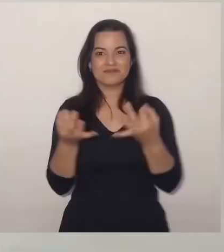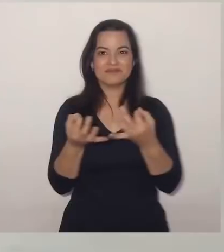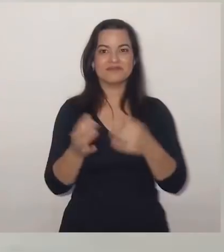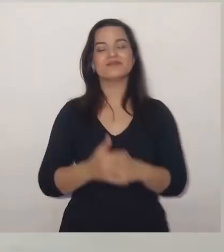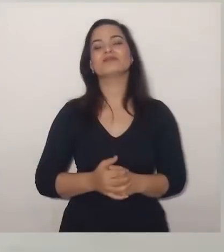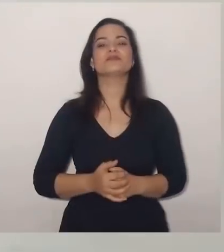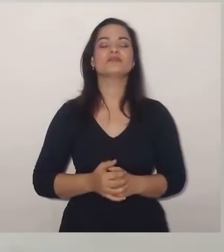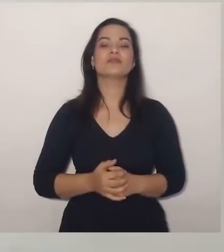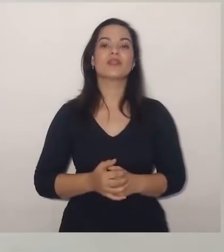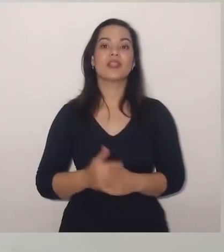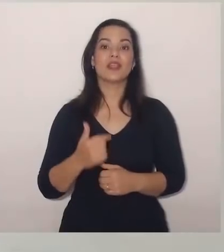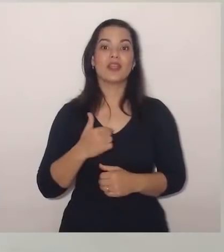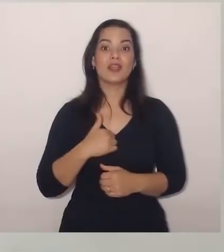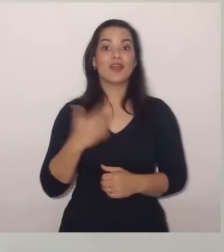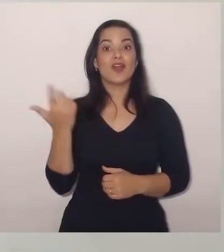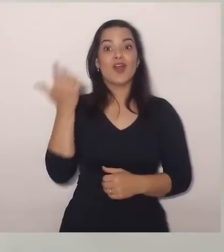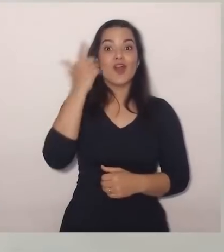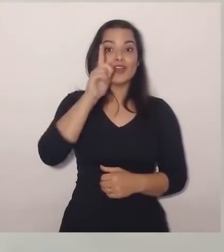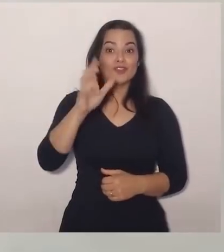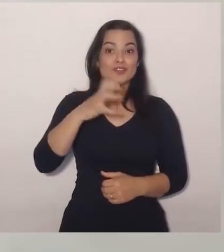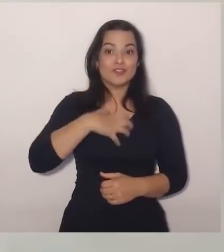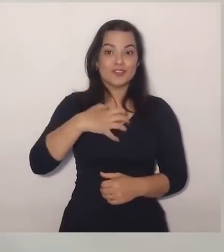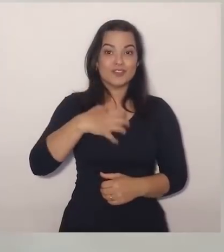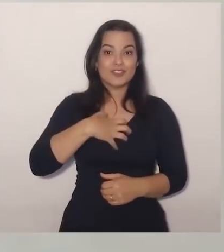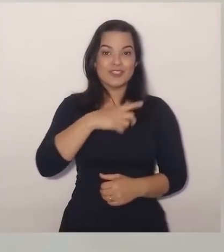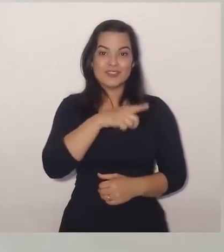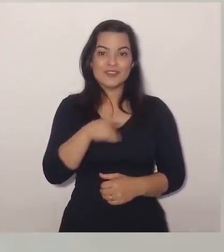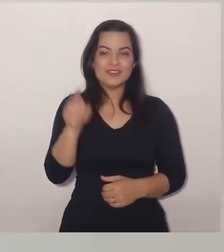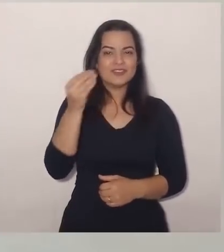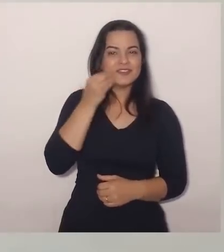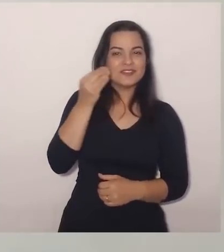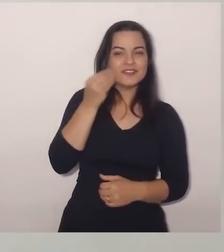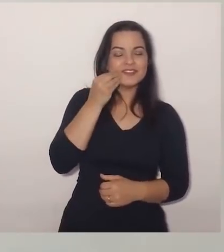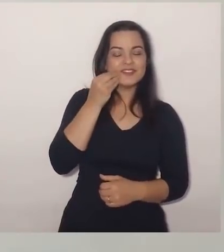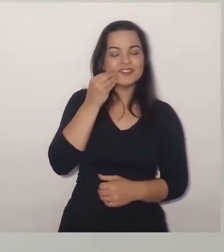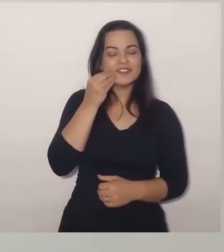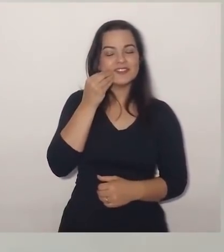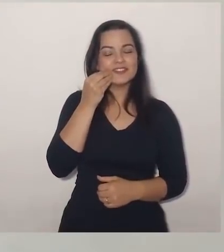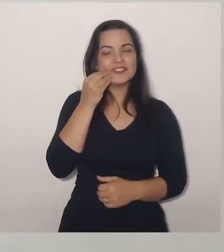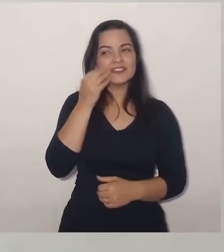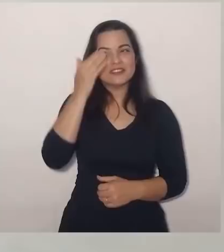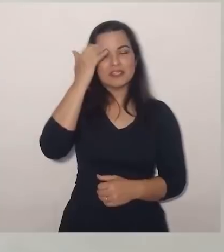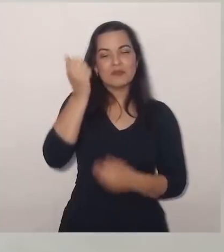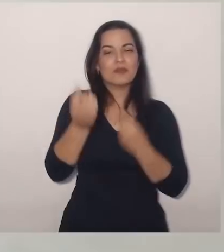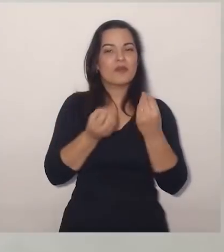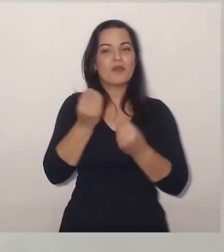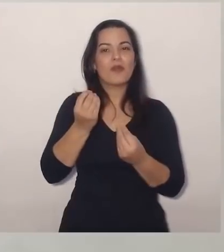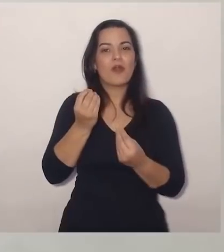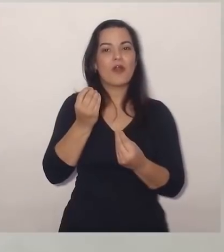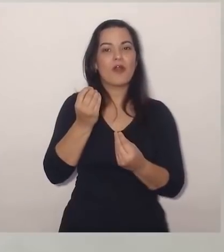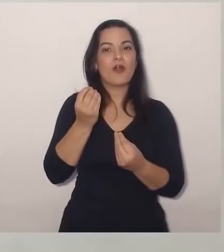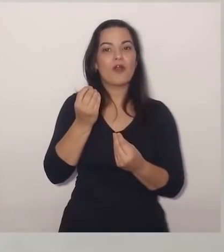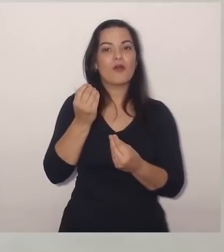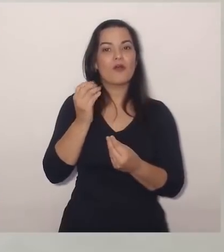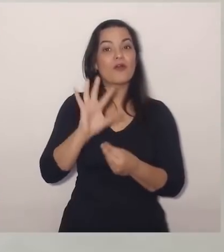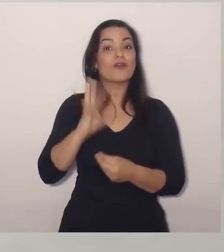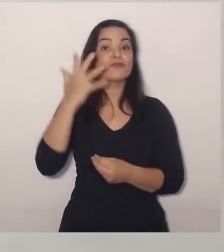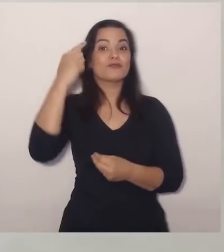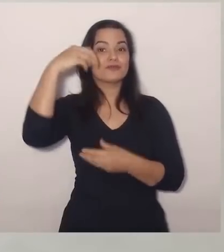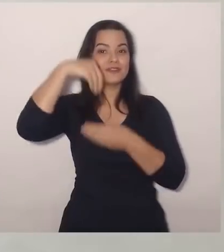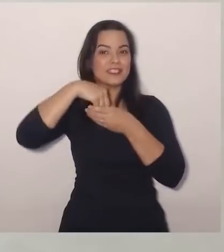Eu tenho um jeito para vocês testarem aí esse funcionamento do cristalino. É bem simples,